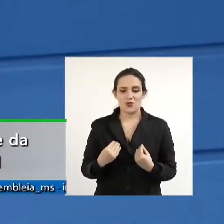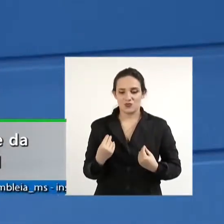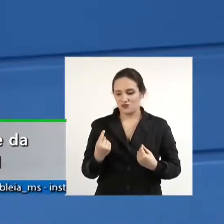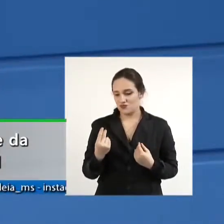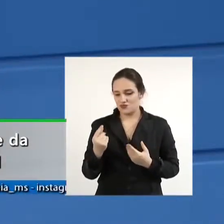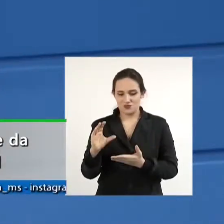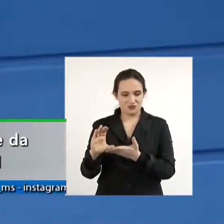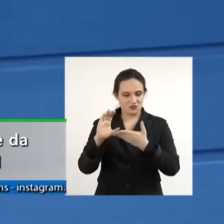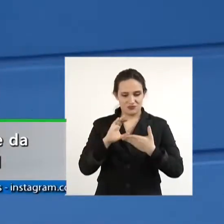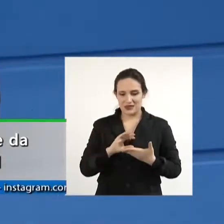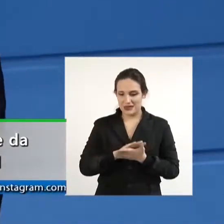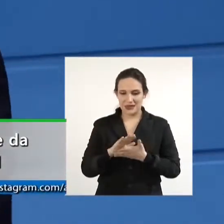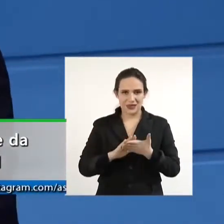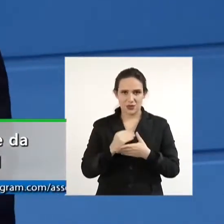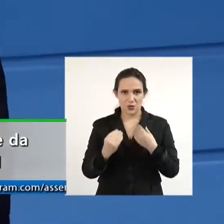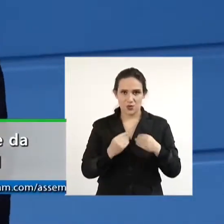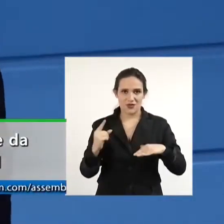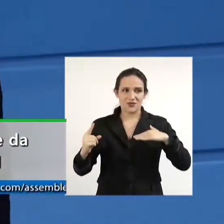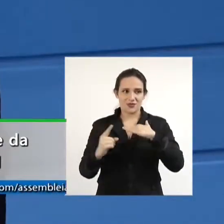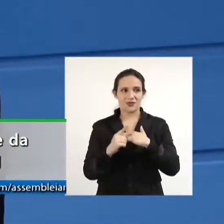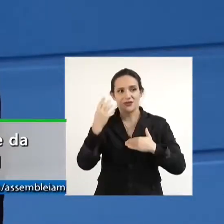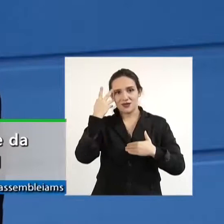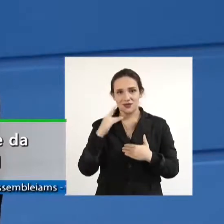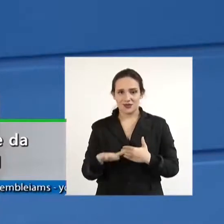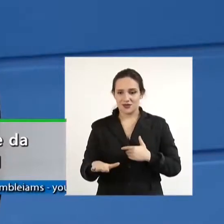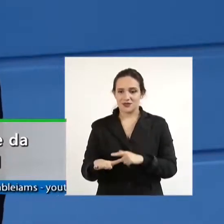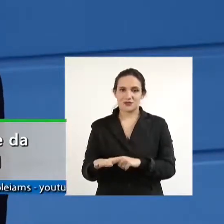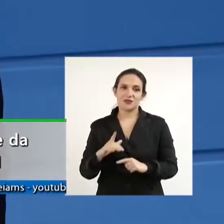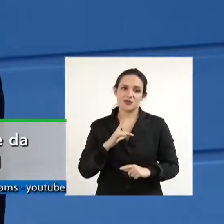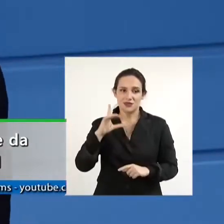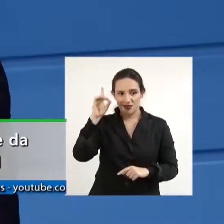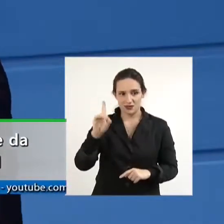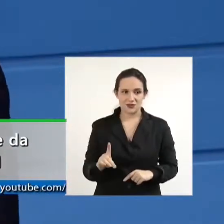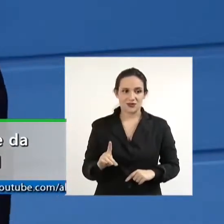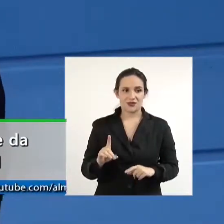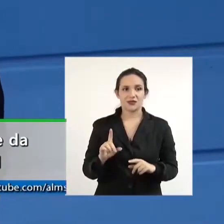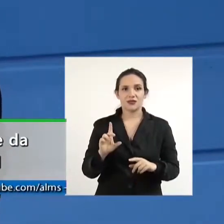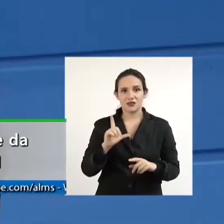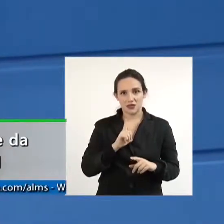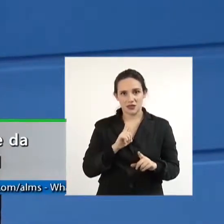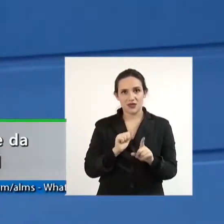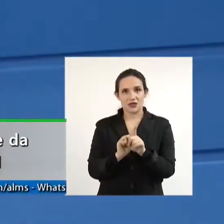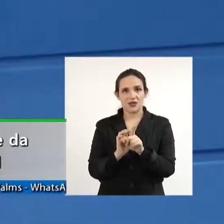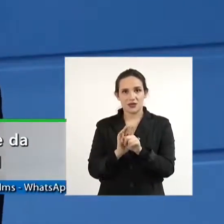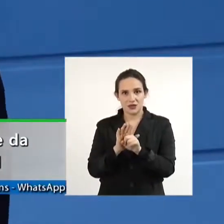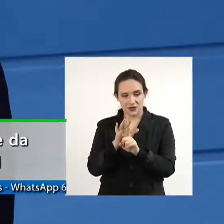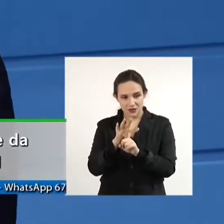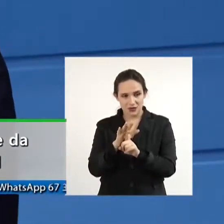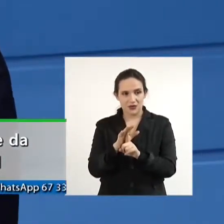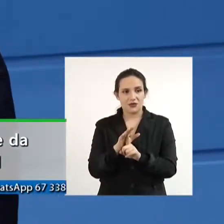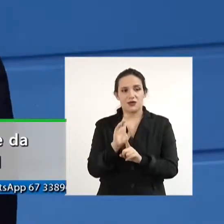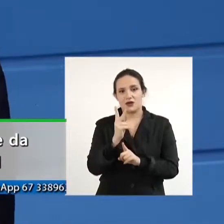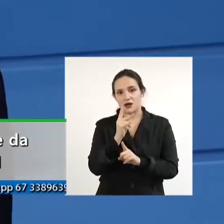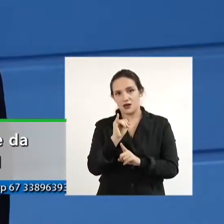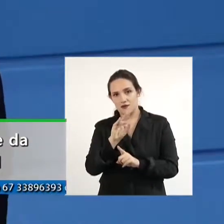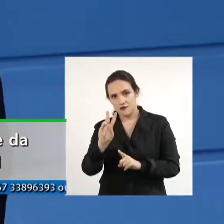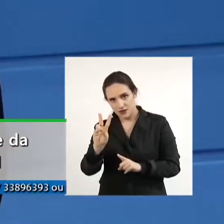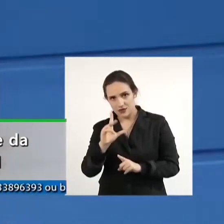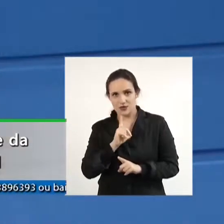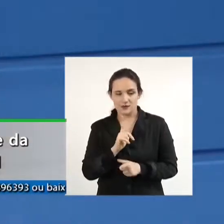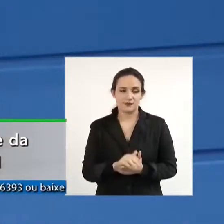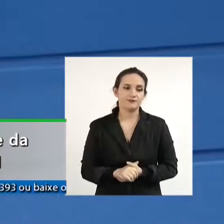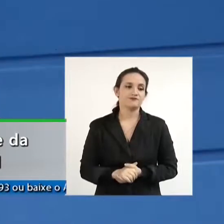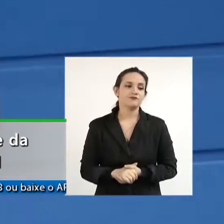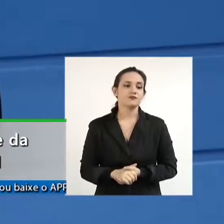de recursos para atender crianças com AIDS, né, com HIV. Então,